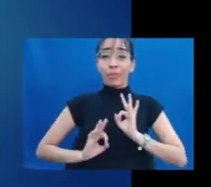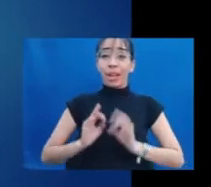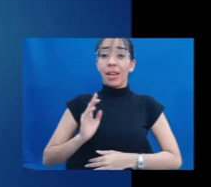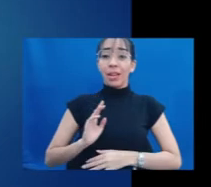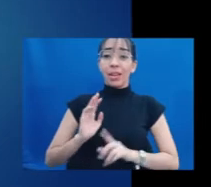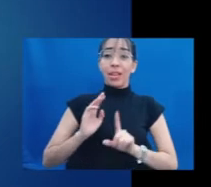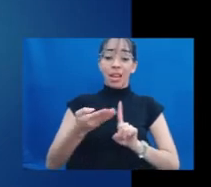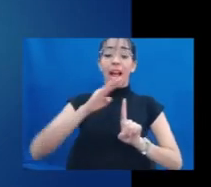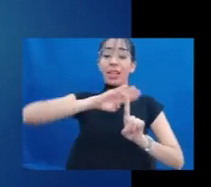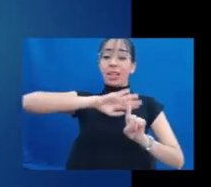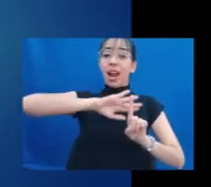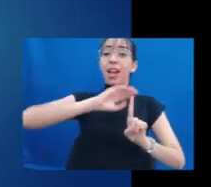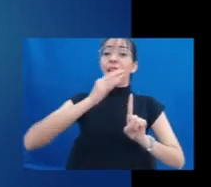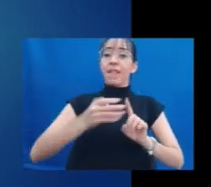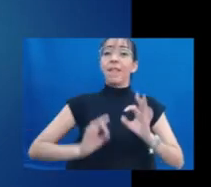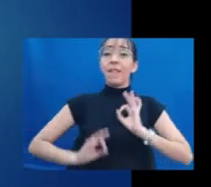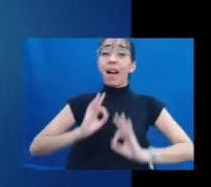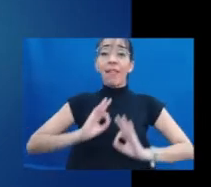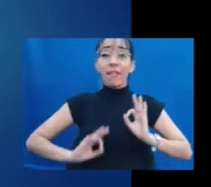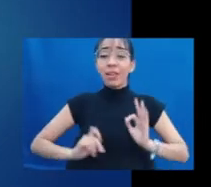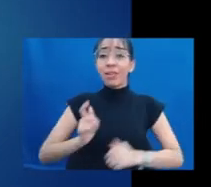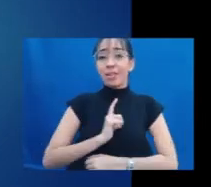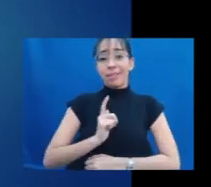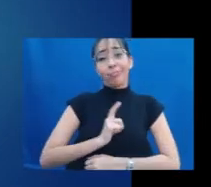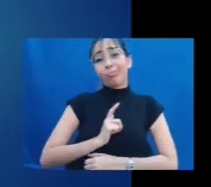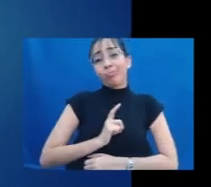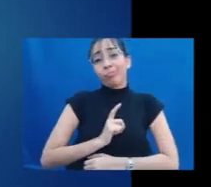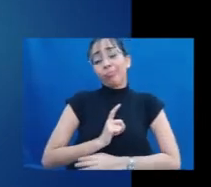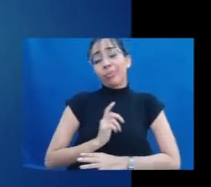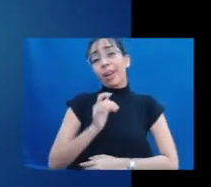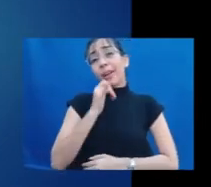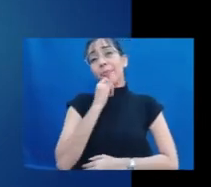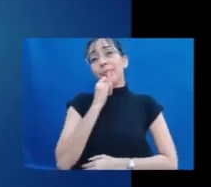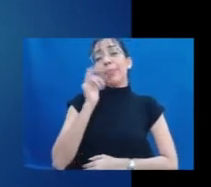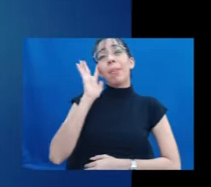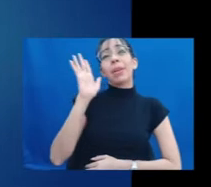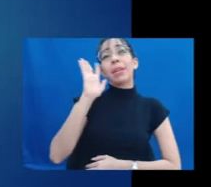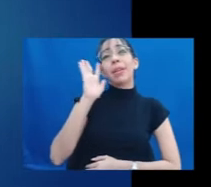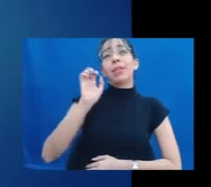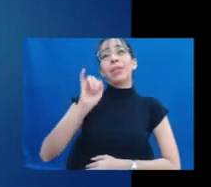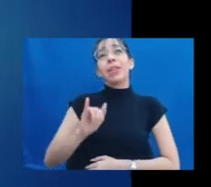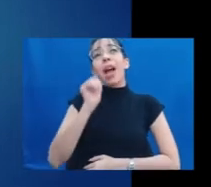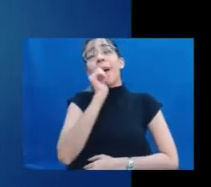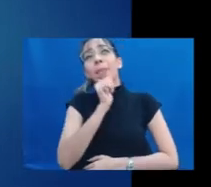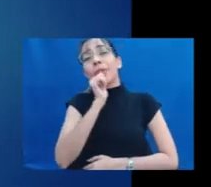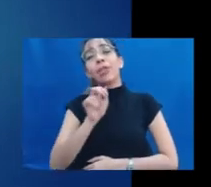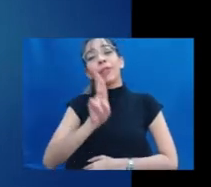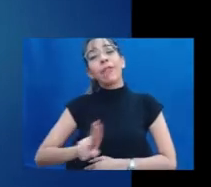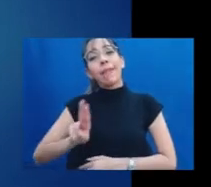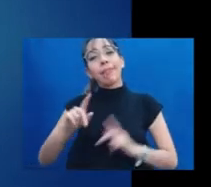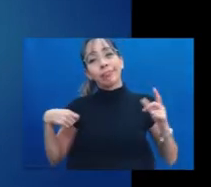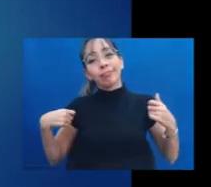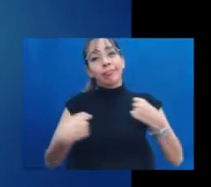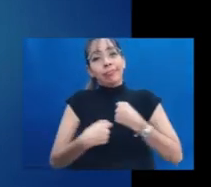das costas como na parte da frente do jaleco, vários orifícios. Então, vamos imaginar lá se a Maria Clara, né, tivesse usando